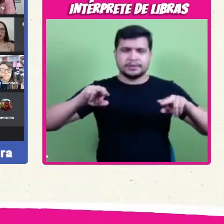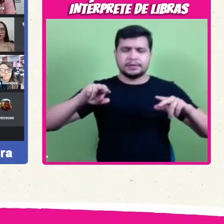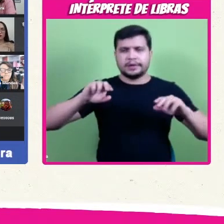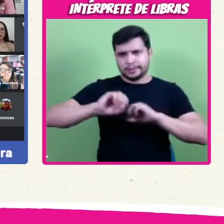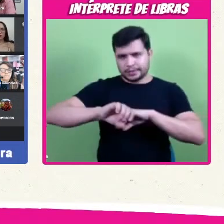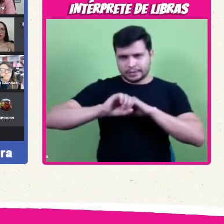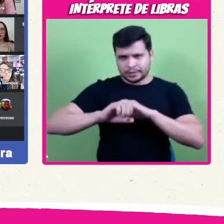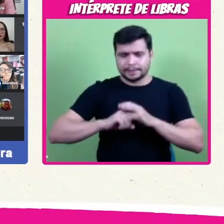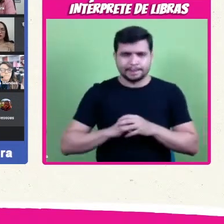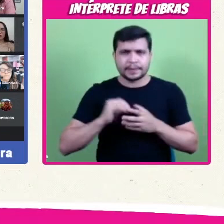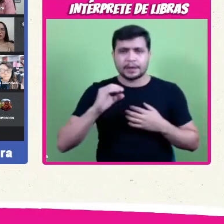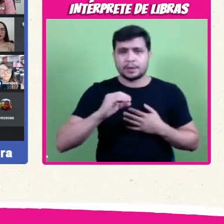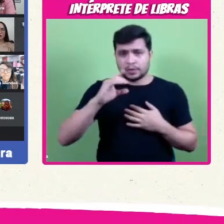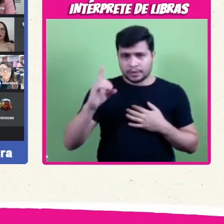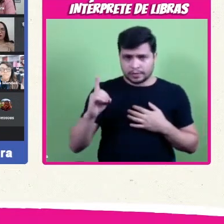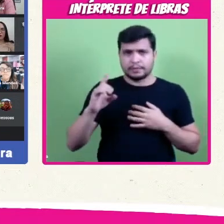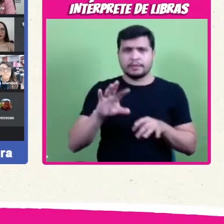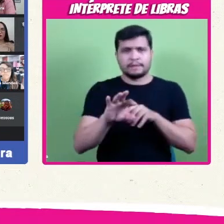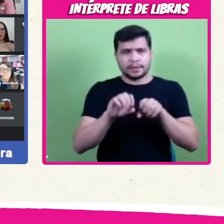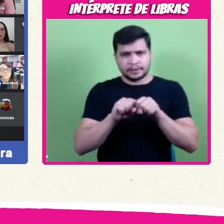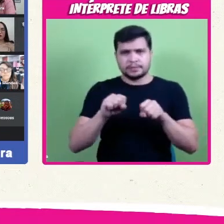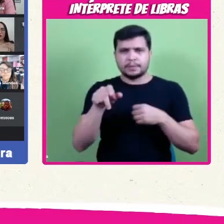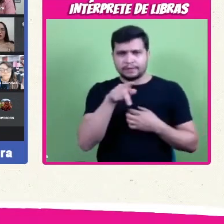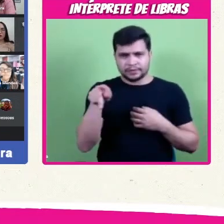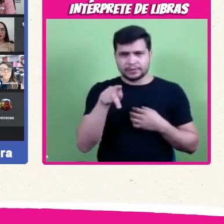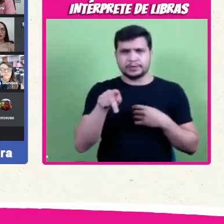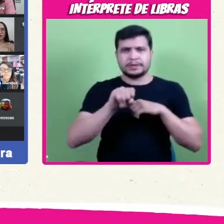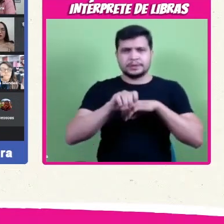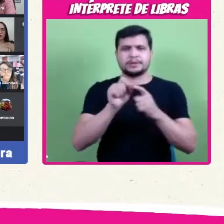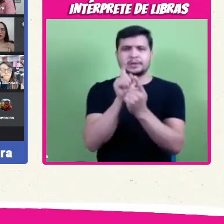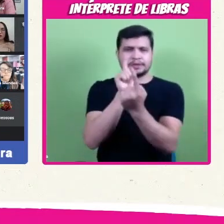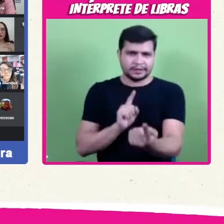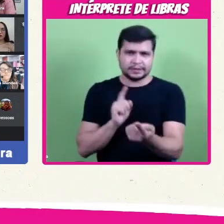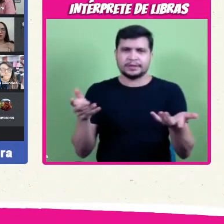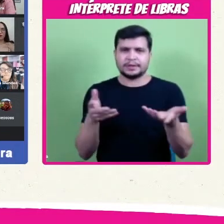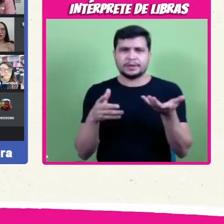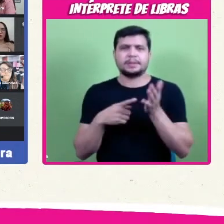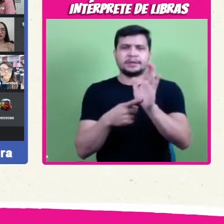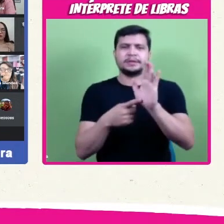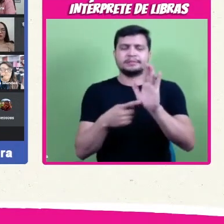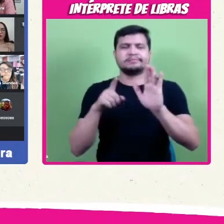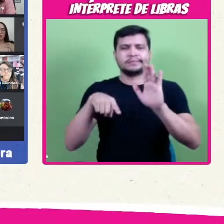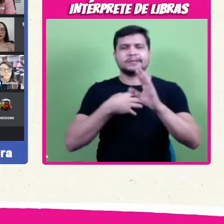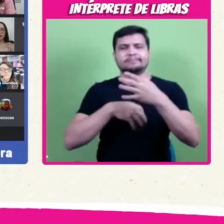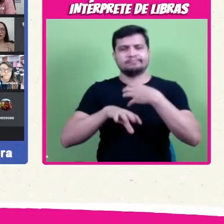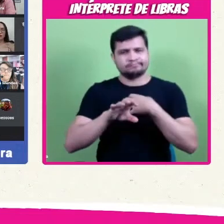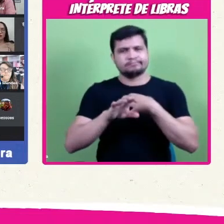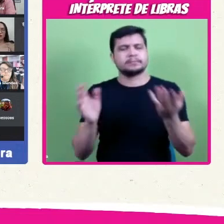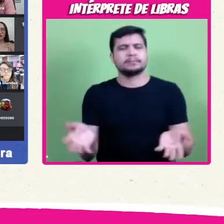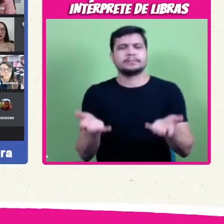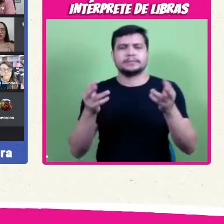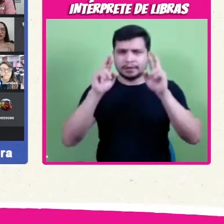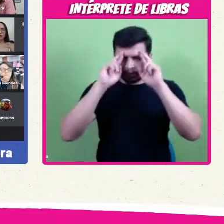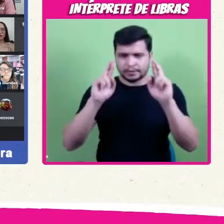Docente e da Educação à Distância, apresenta a amostra educativa de sensibilização para o respeito da diversidade sexual de